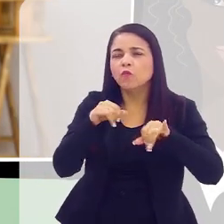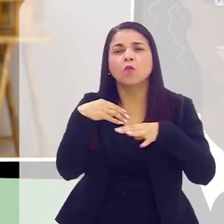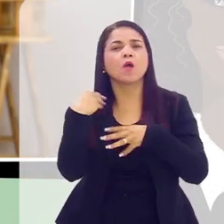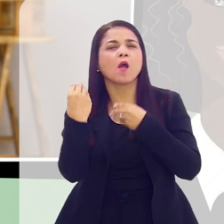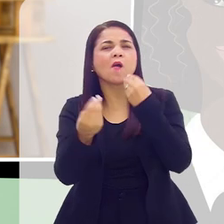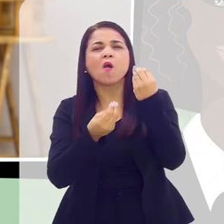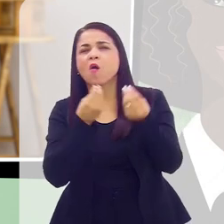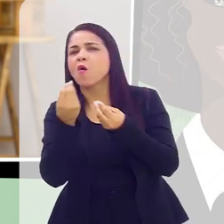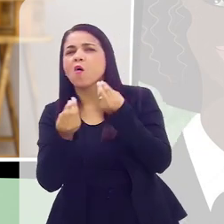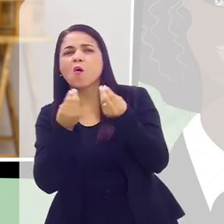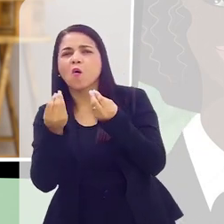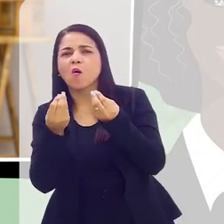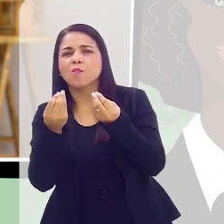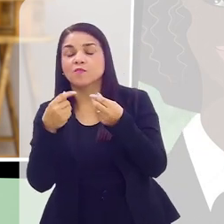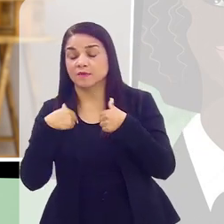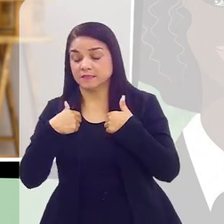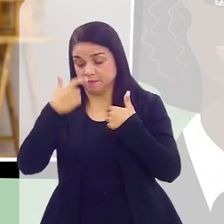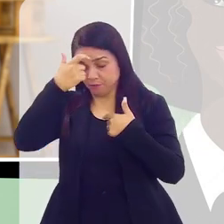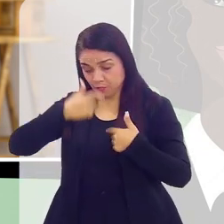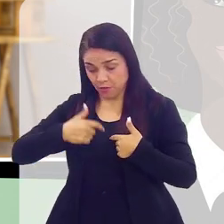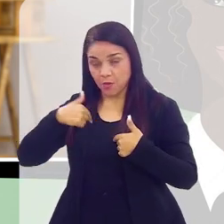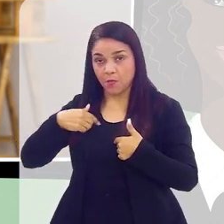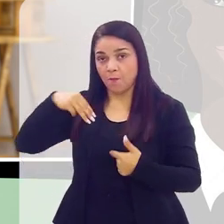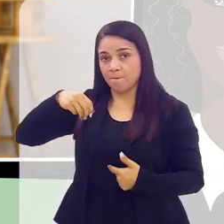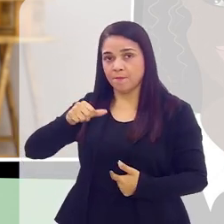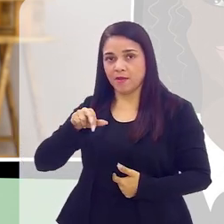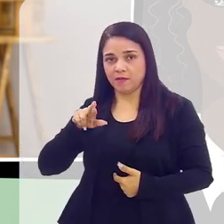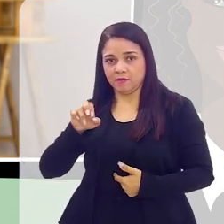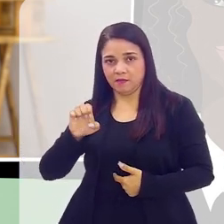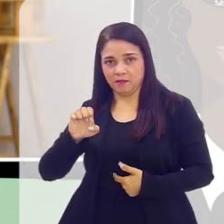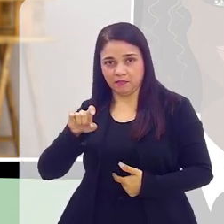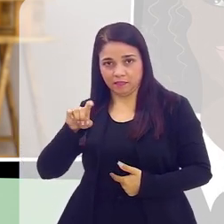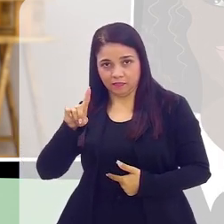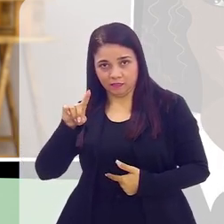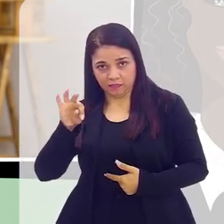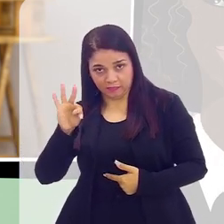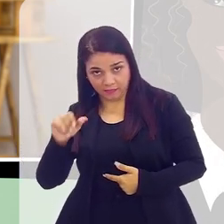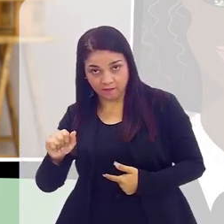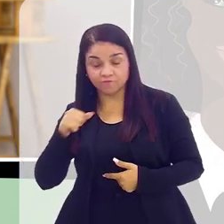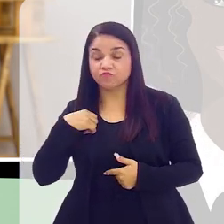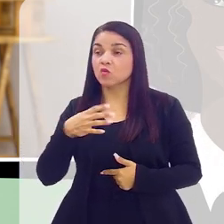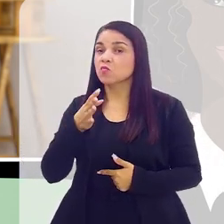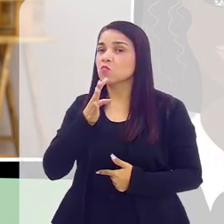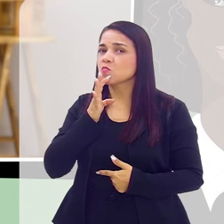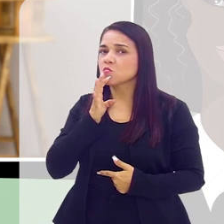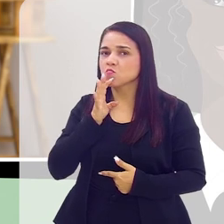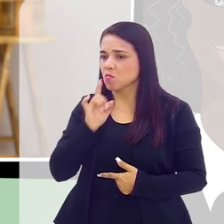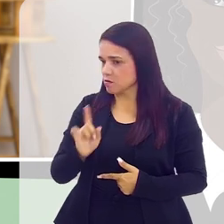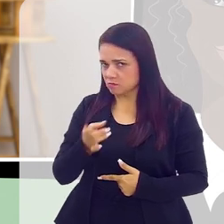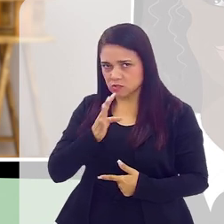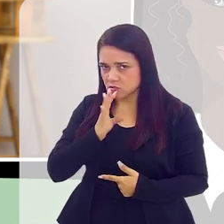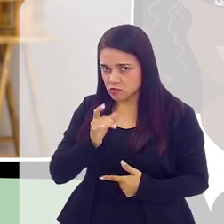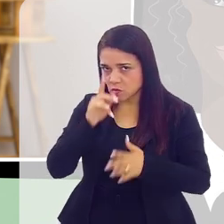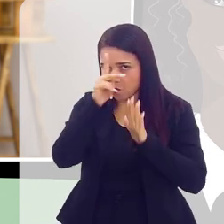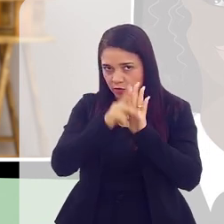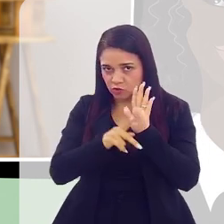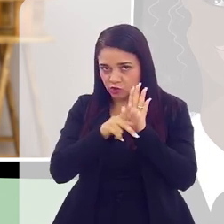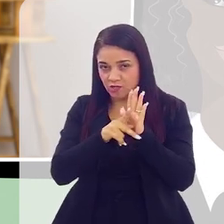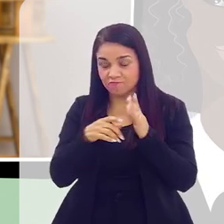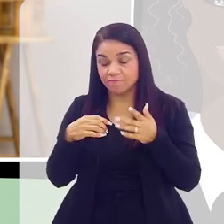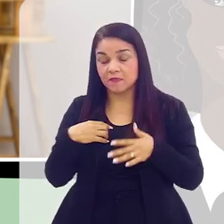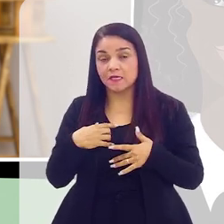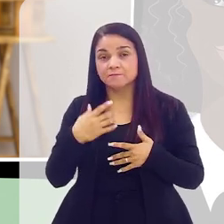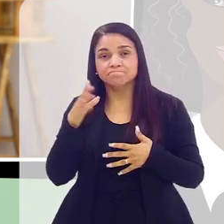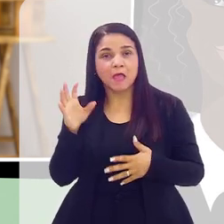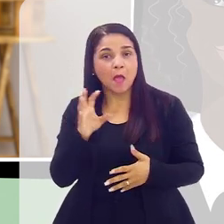divulga. Como se você fosse me apresentar? Por exemplo, eu, Marieta, tô tendo conhecimento, não conhecia o